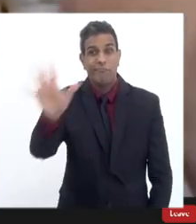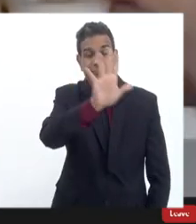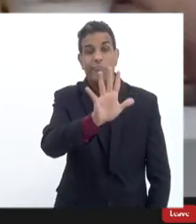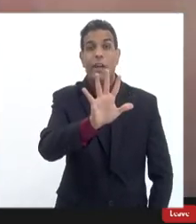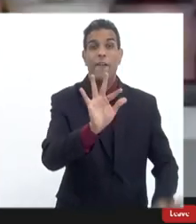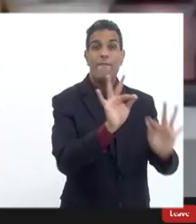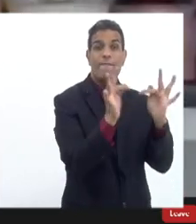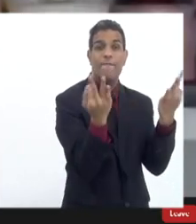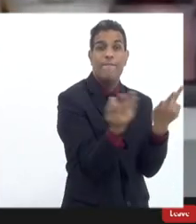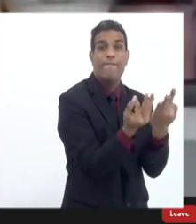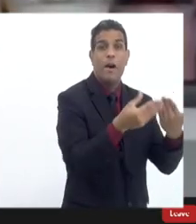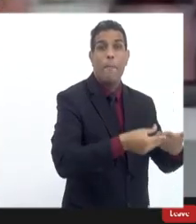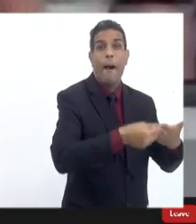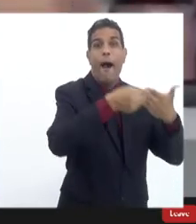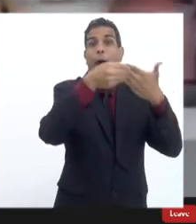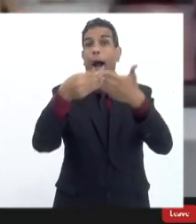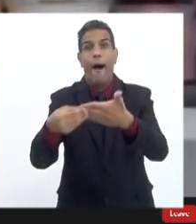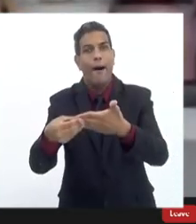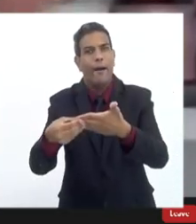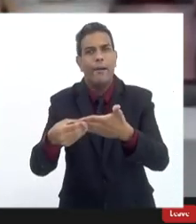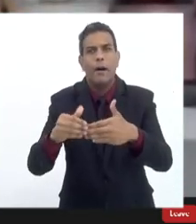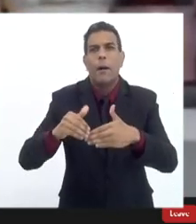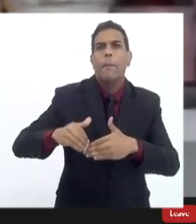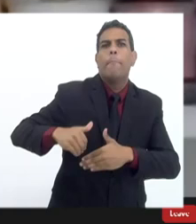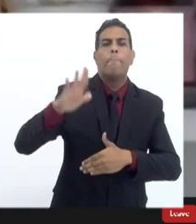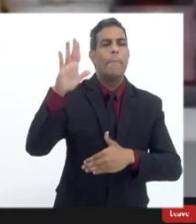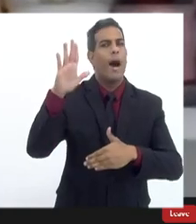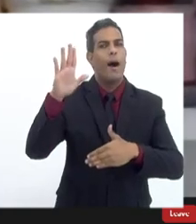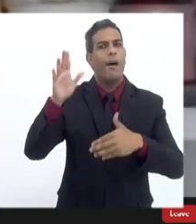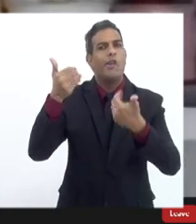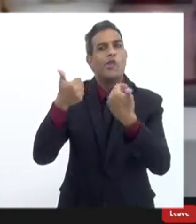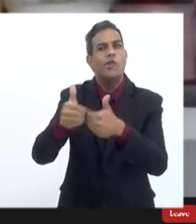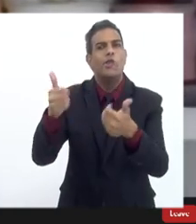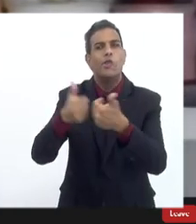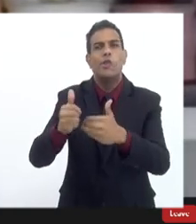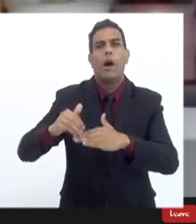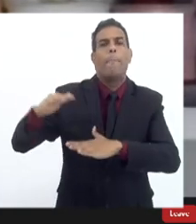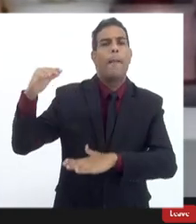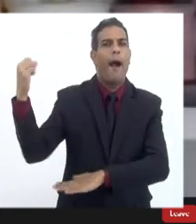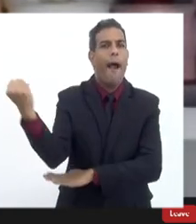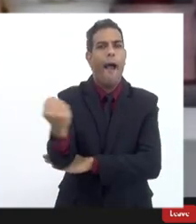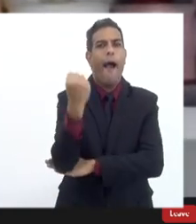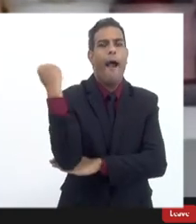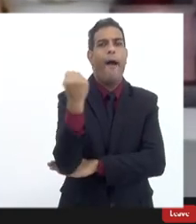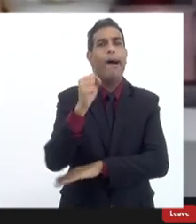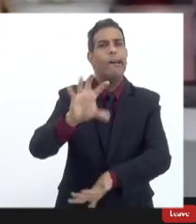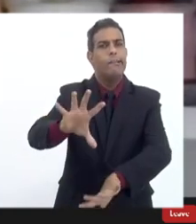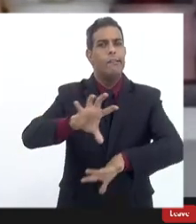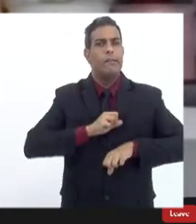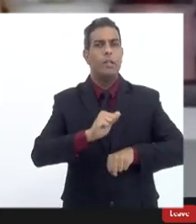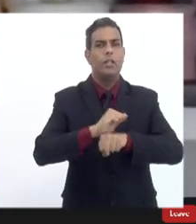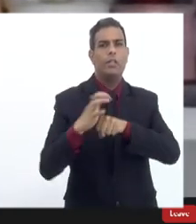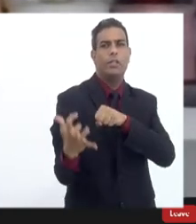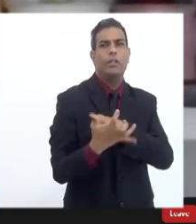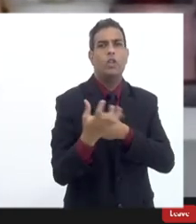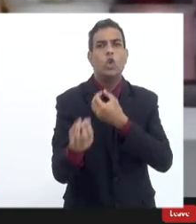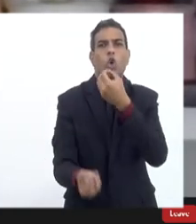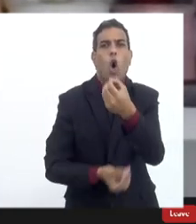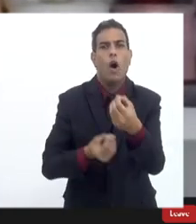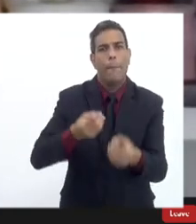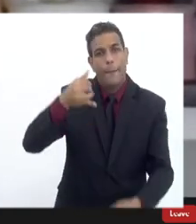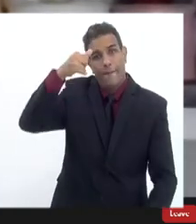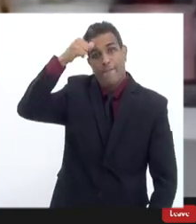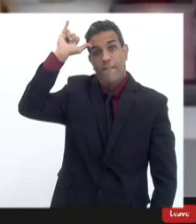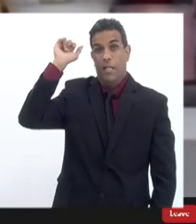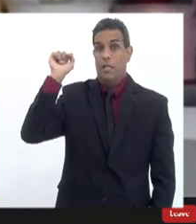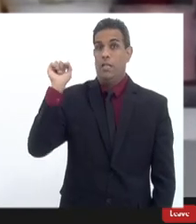pais que colocam mais ainda gente dentro dos transportes públicos, né? Acho que a gente